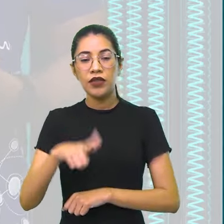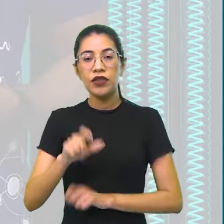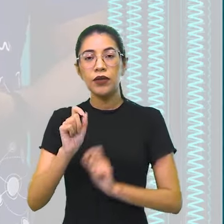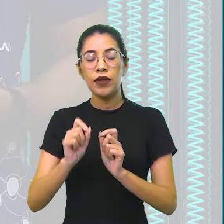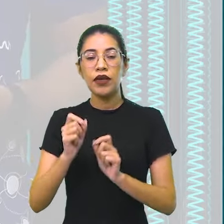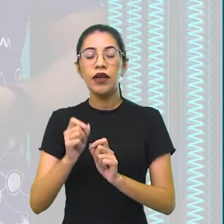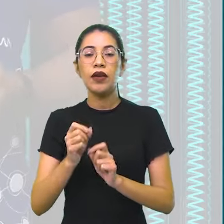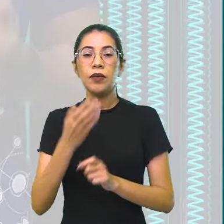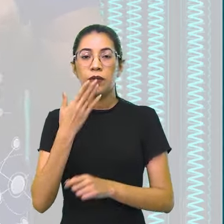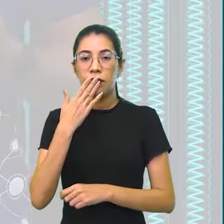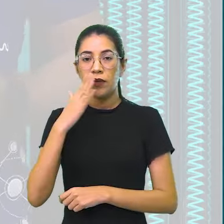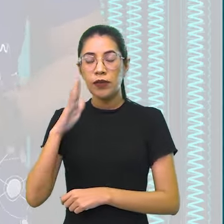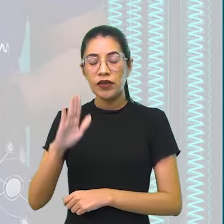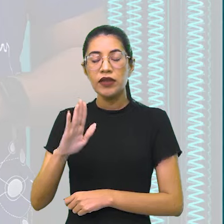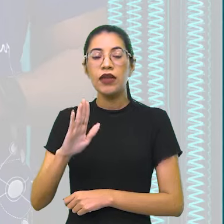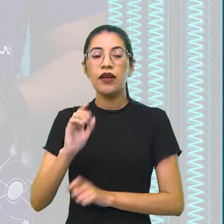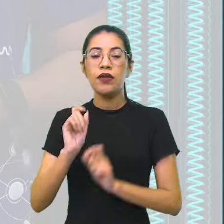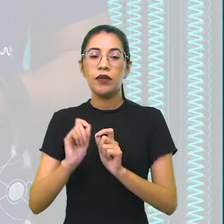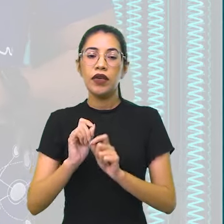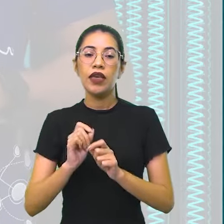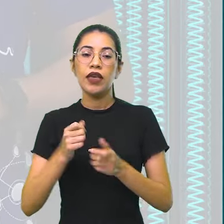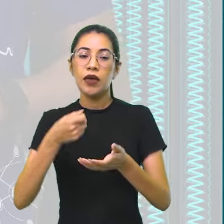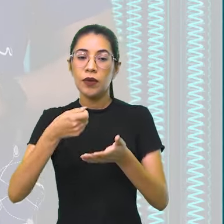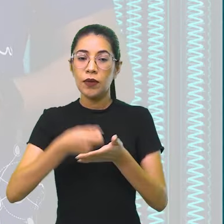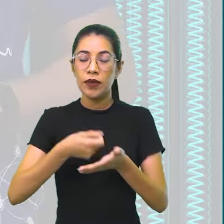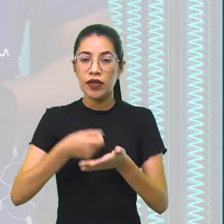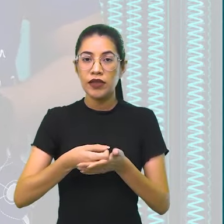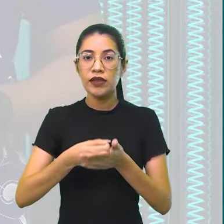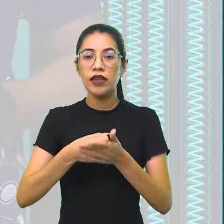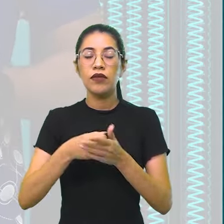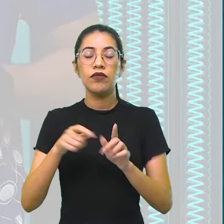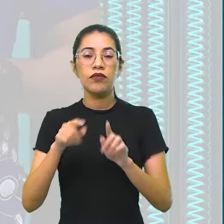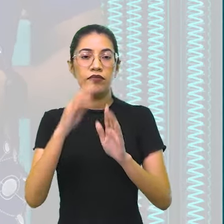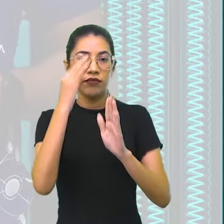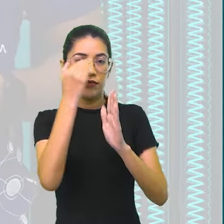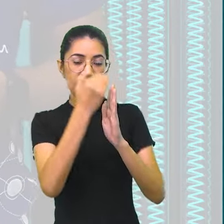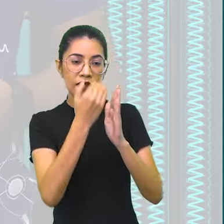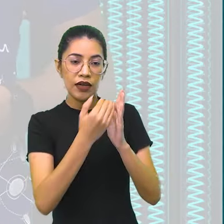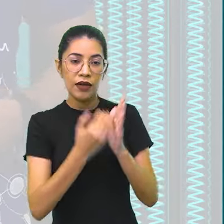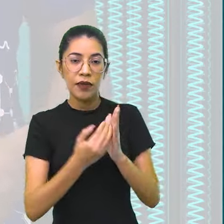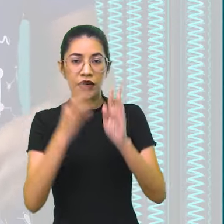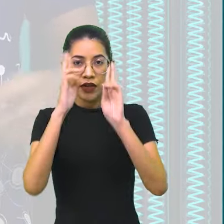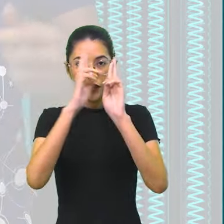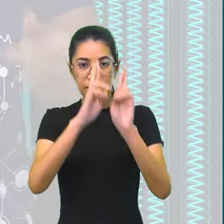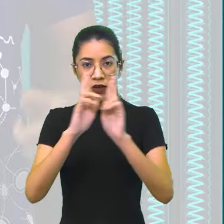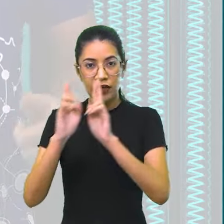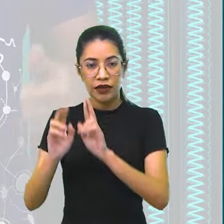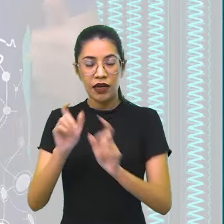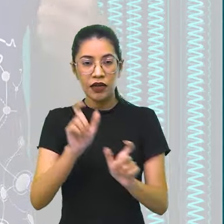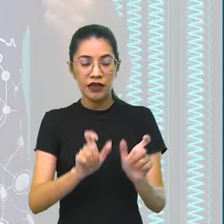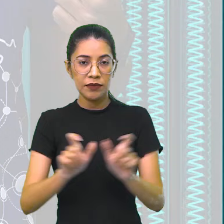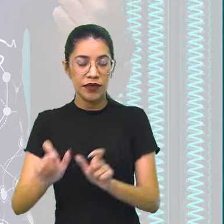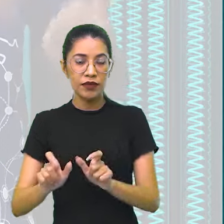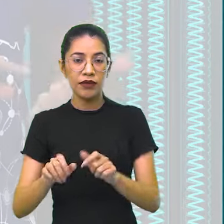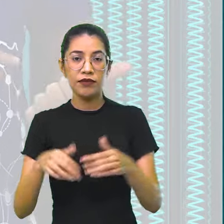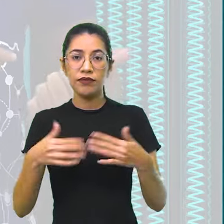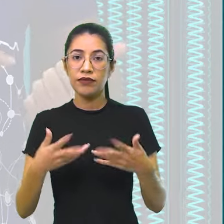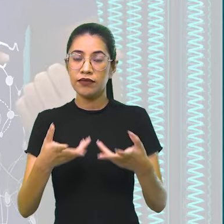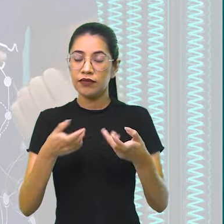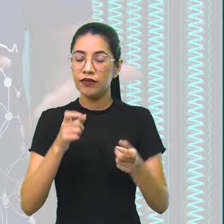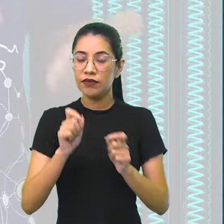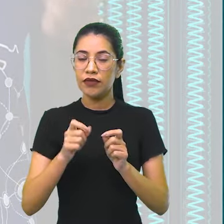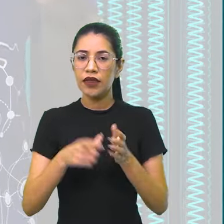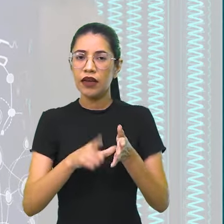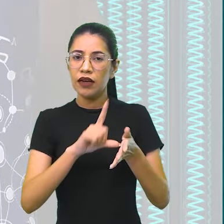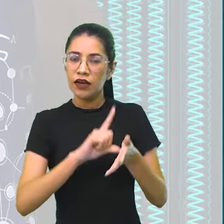seus deveres e respeitar seus semelhantes com firmeza e honestidade. Viram que,